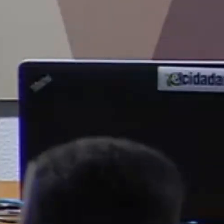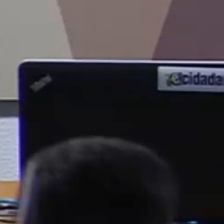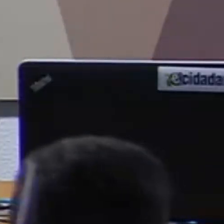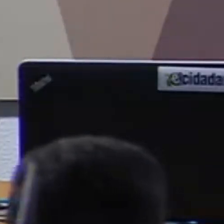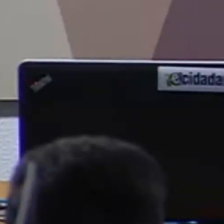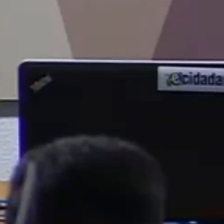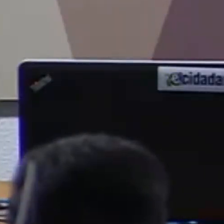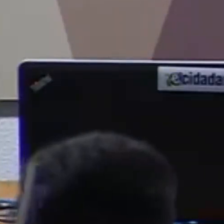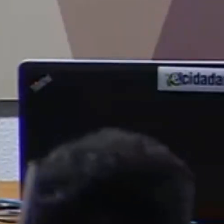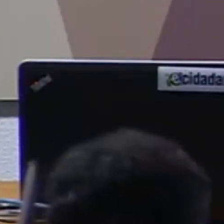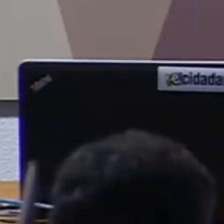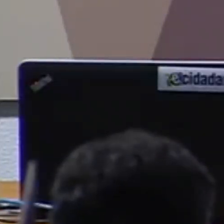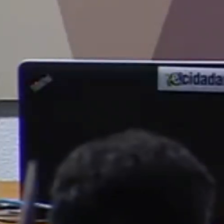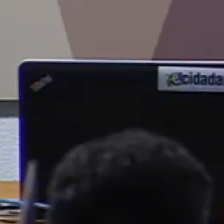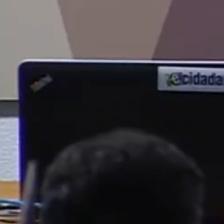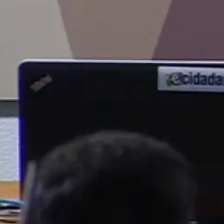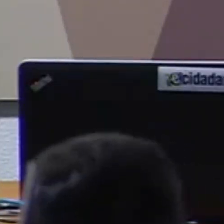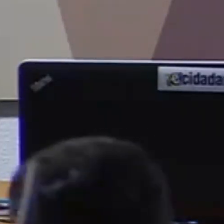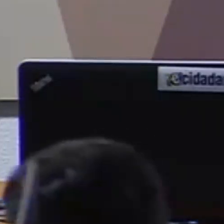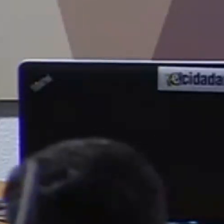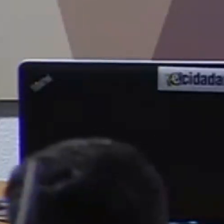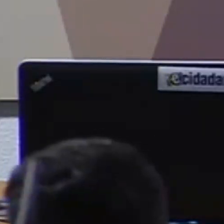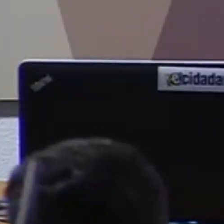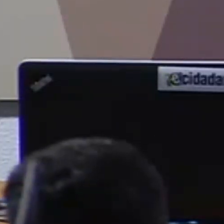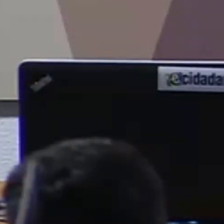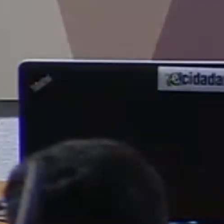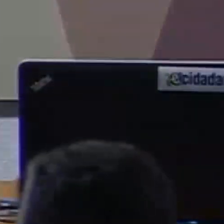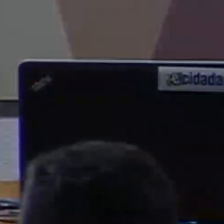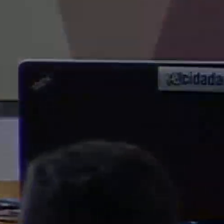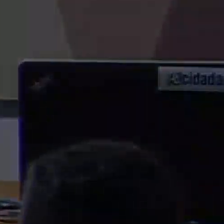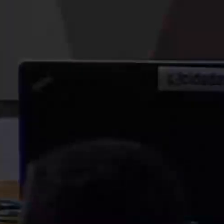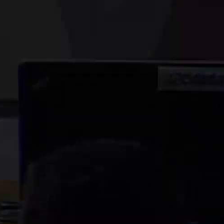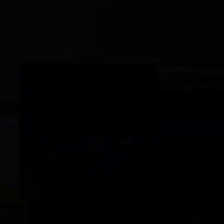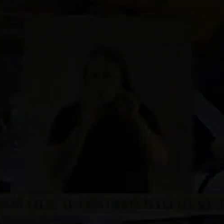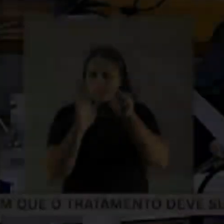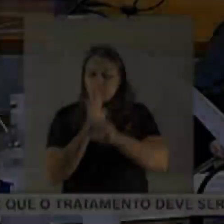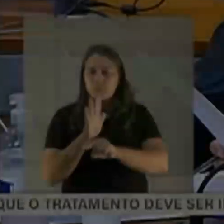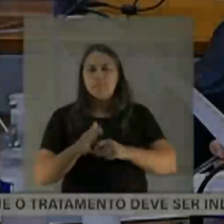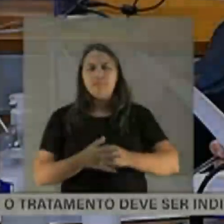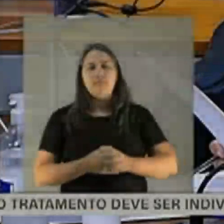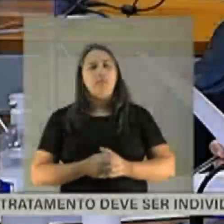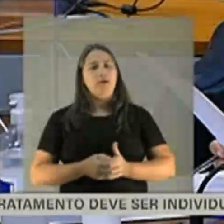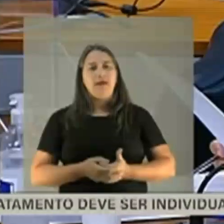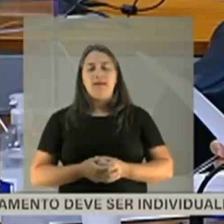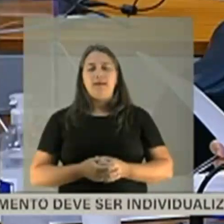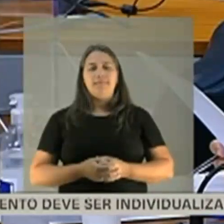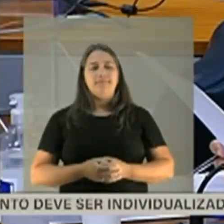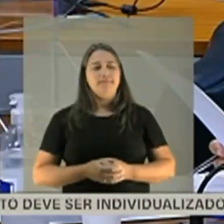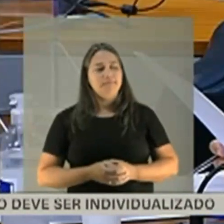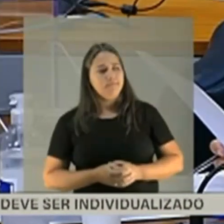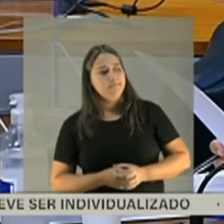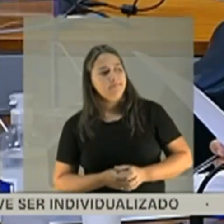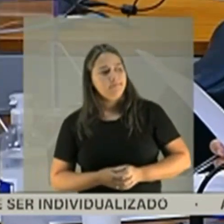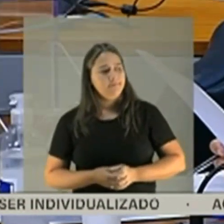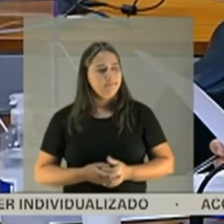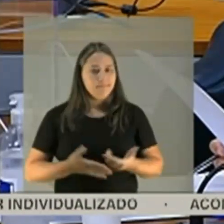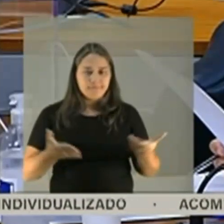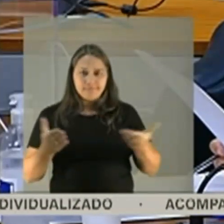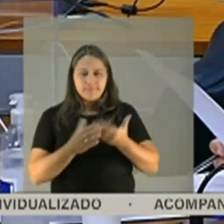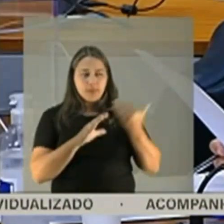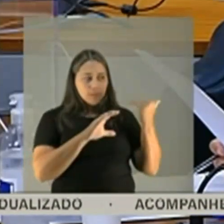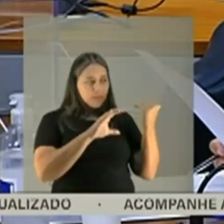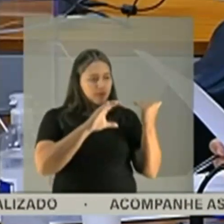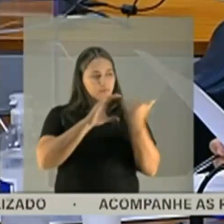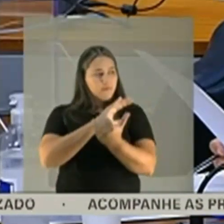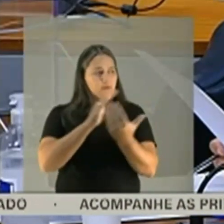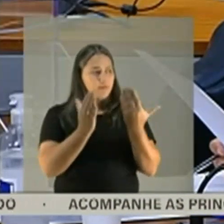ninguém por causa disso. Não tem que fazer pré-julgamento de ninguém. Os senhores vão enviar esses estudos,